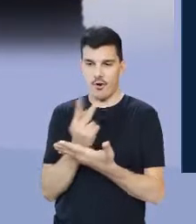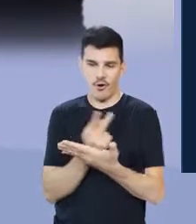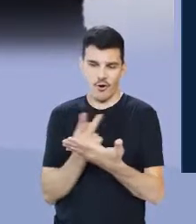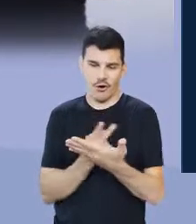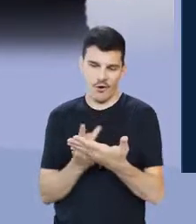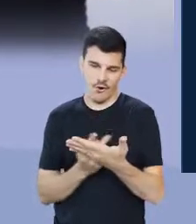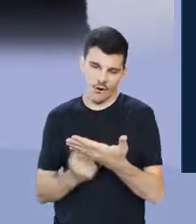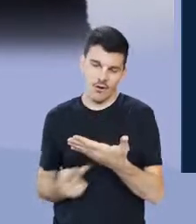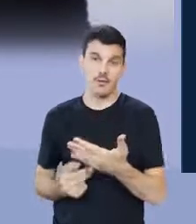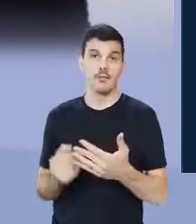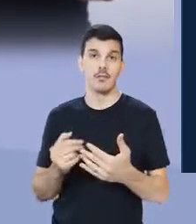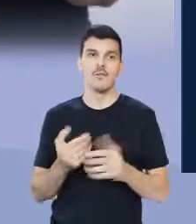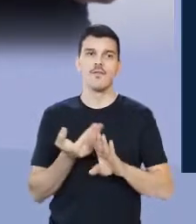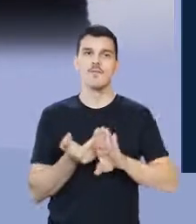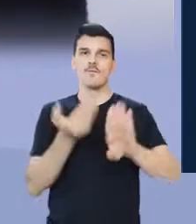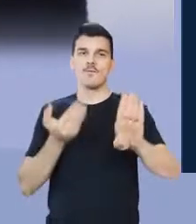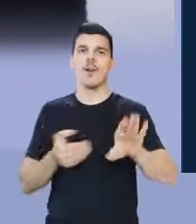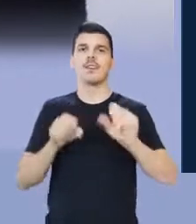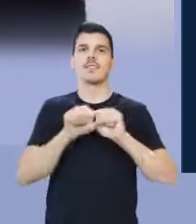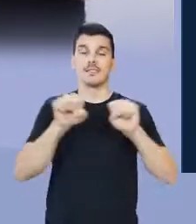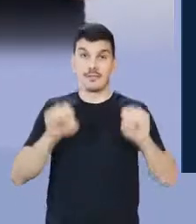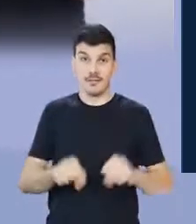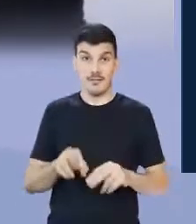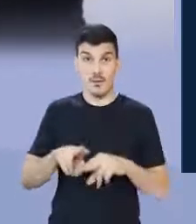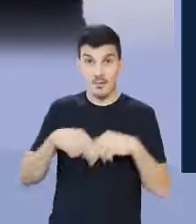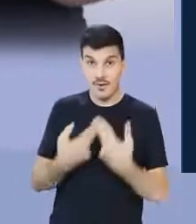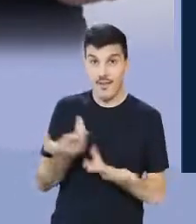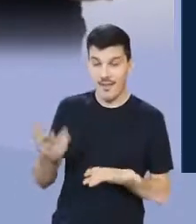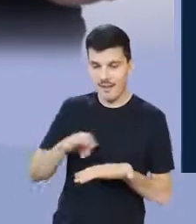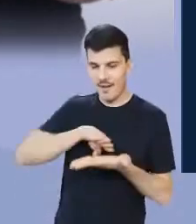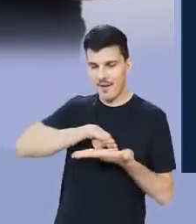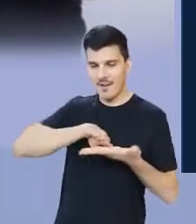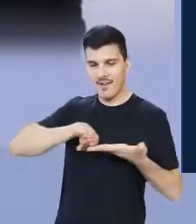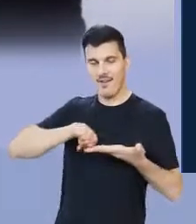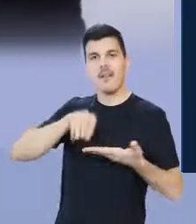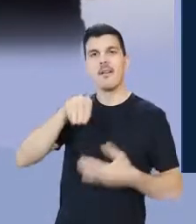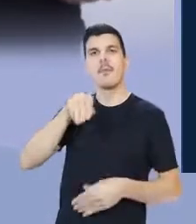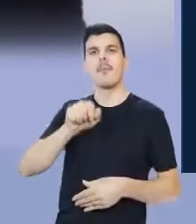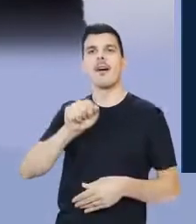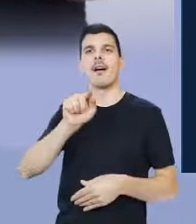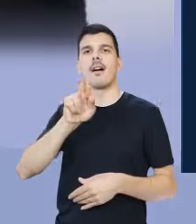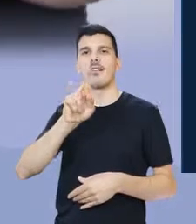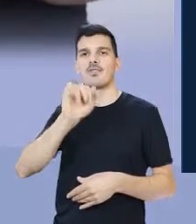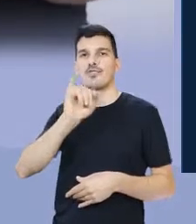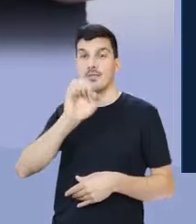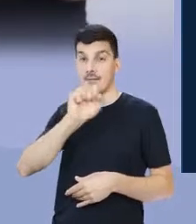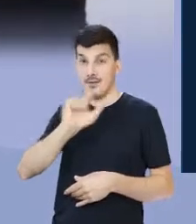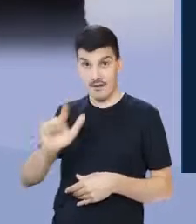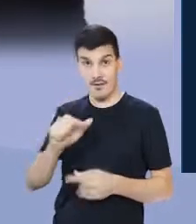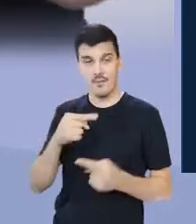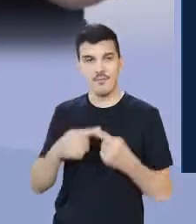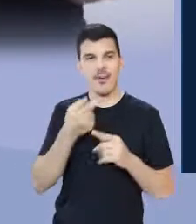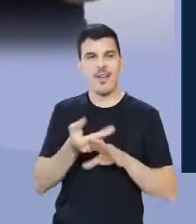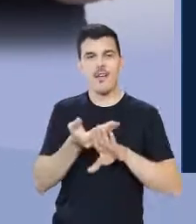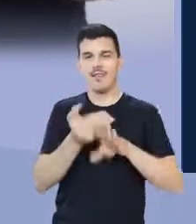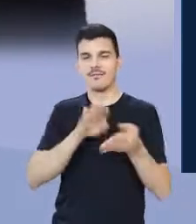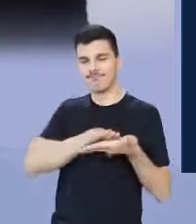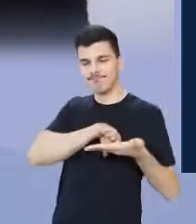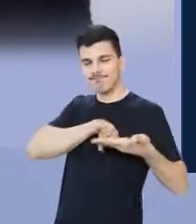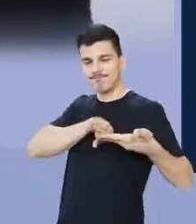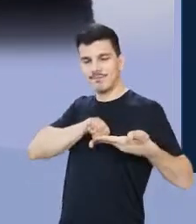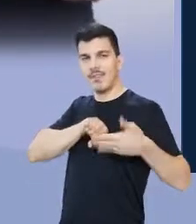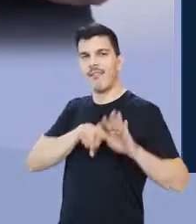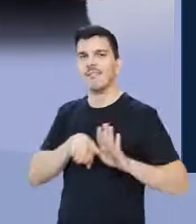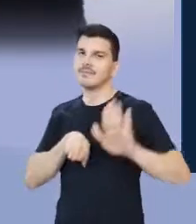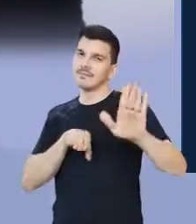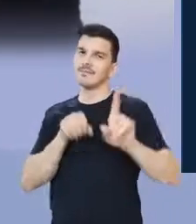sua poética fora do sistema. Por isso ele é poeta marginal, poeta que está